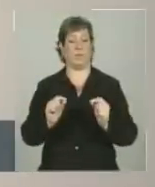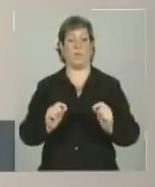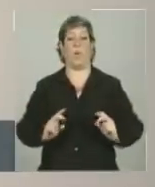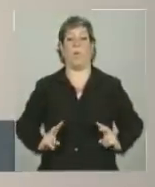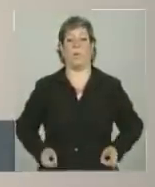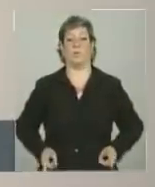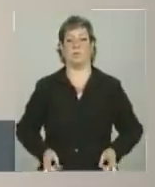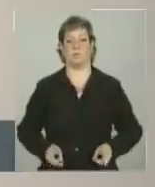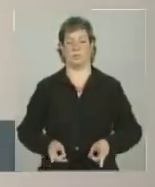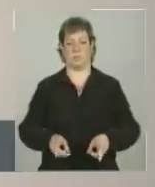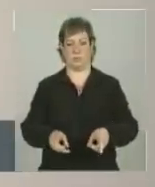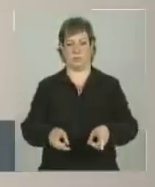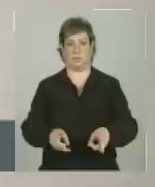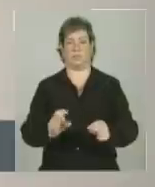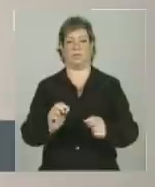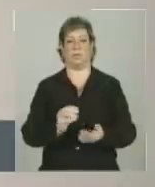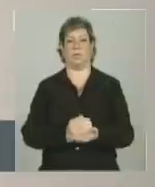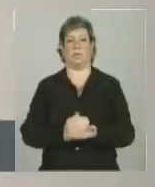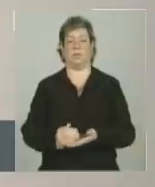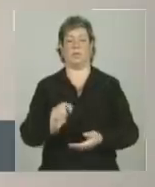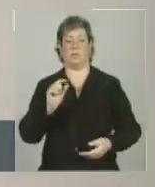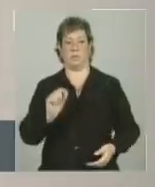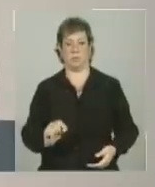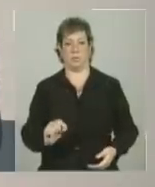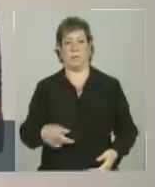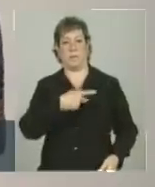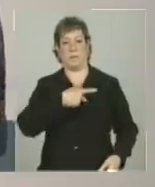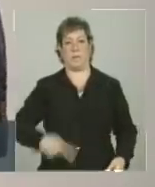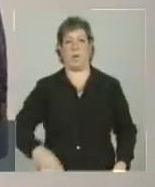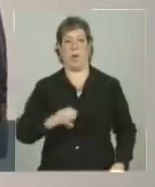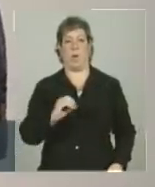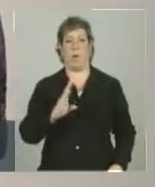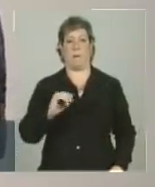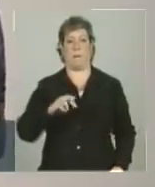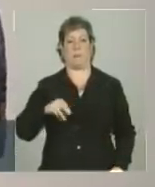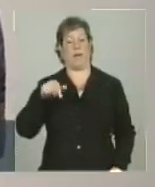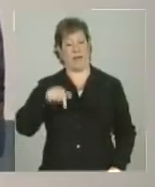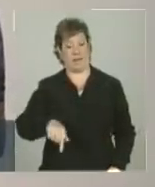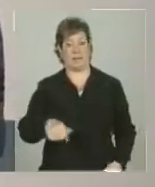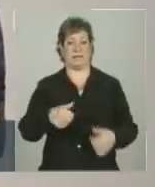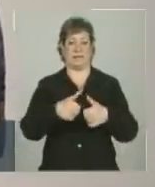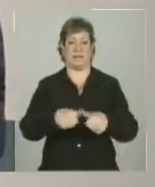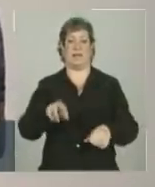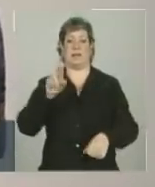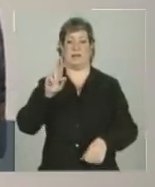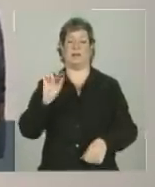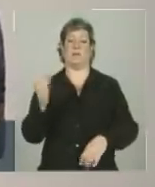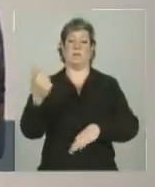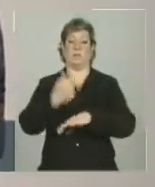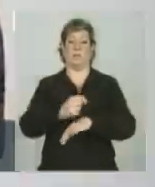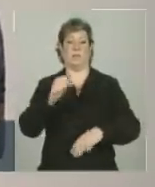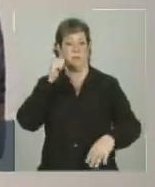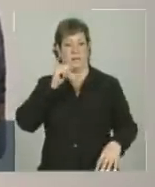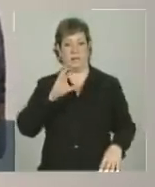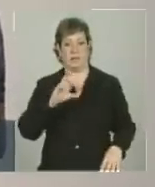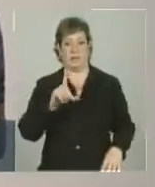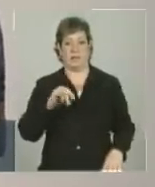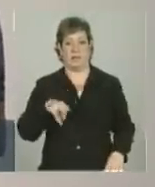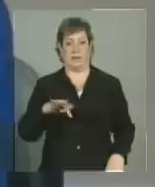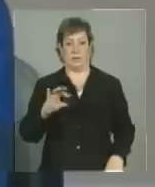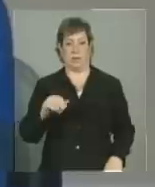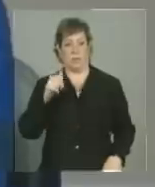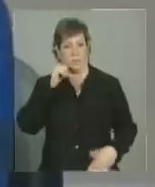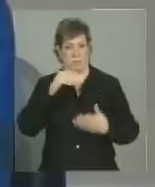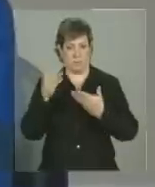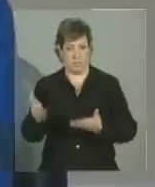continuidade à iniciativa que o presidente Obama, aqui representado pela secretária de Estado Hillary Clinton,